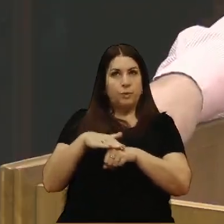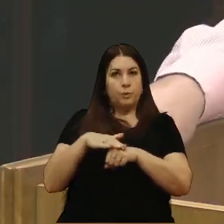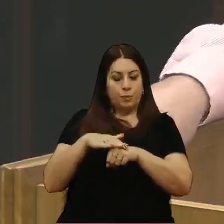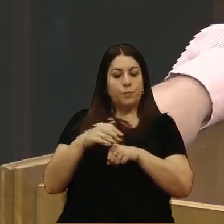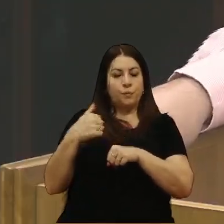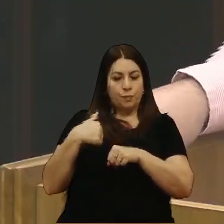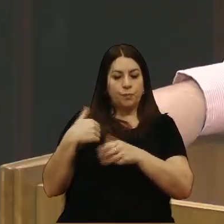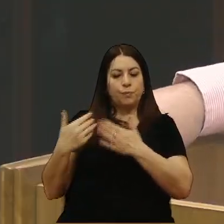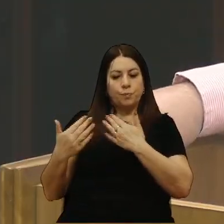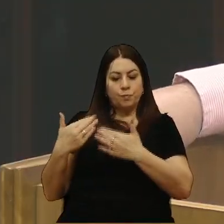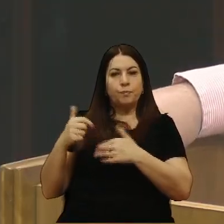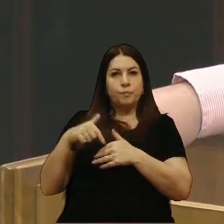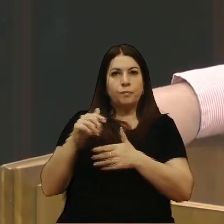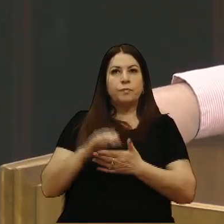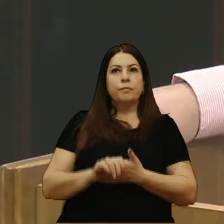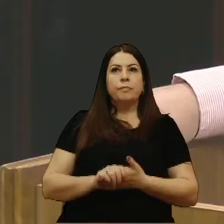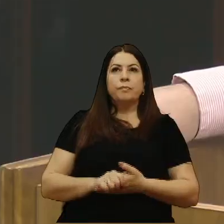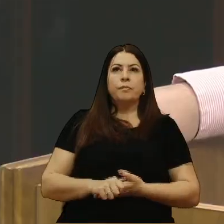viesse, veio aqui.